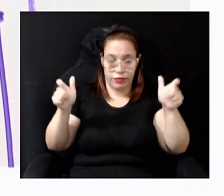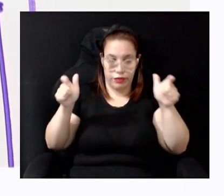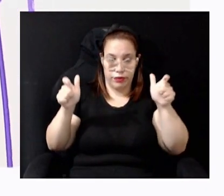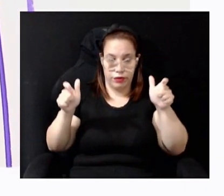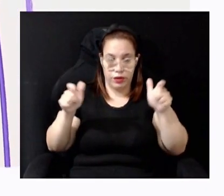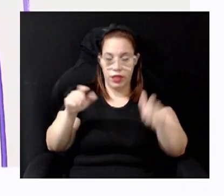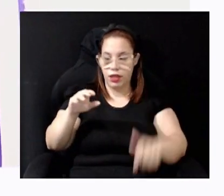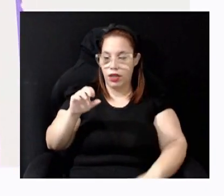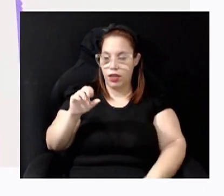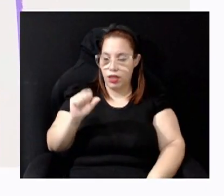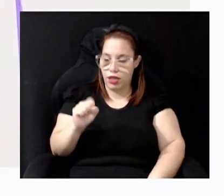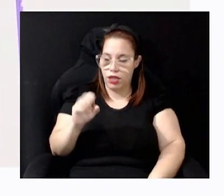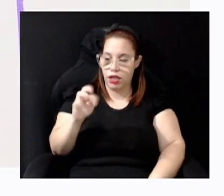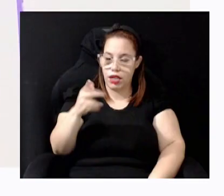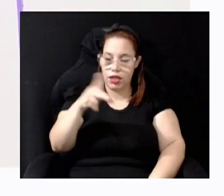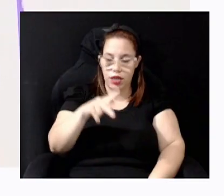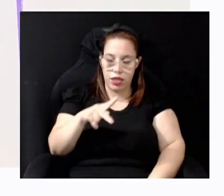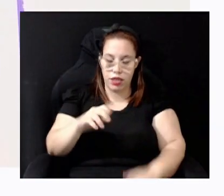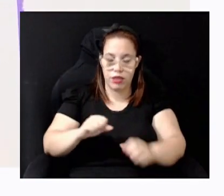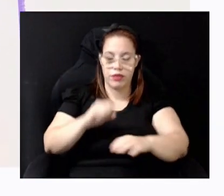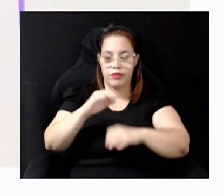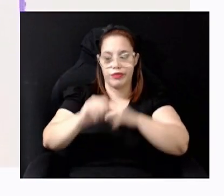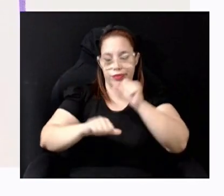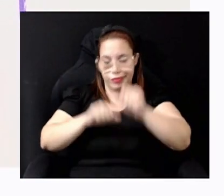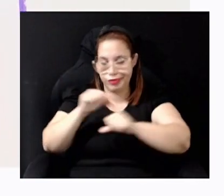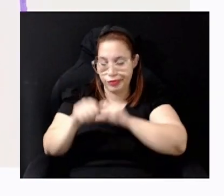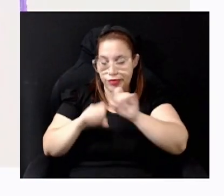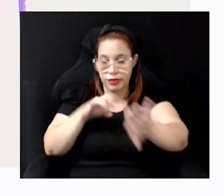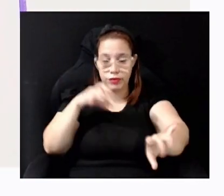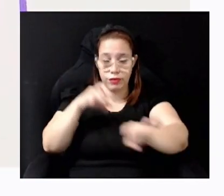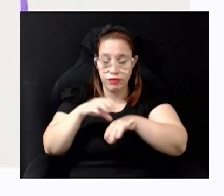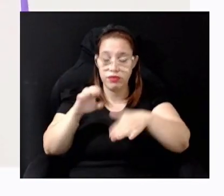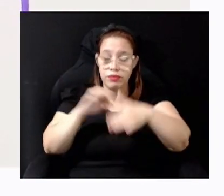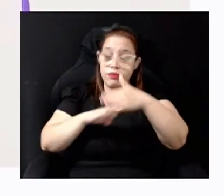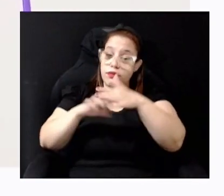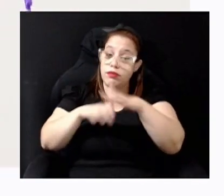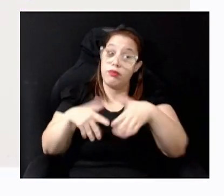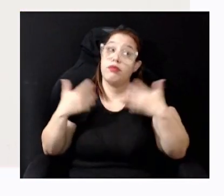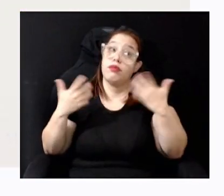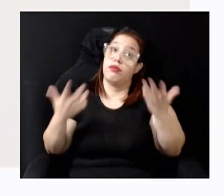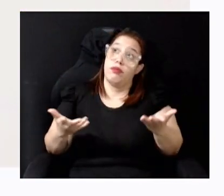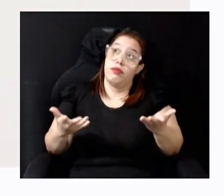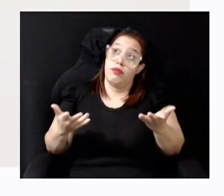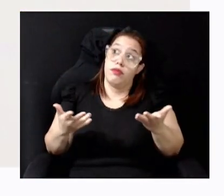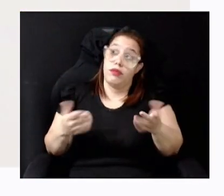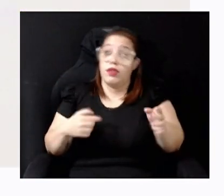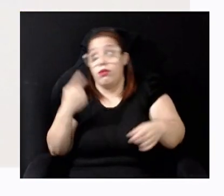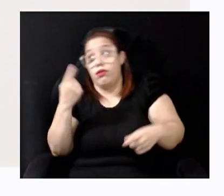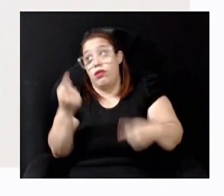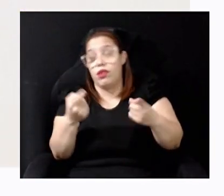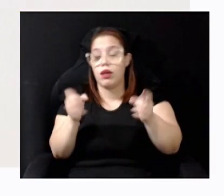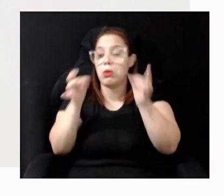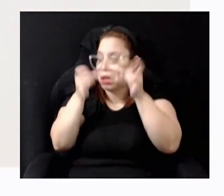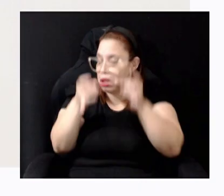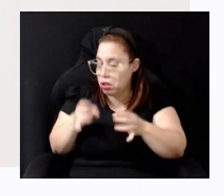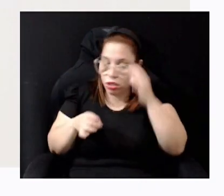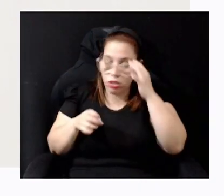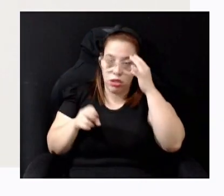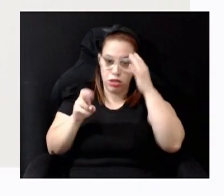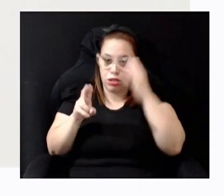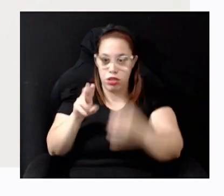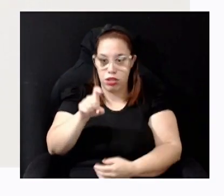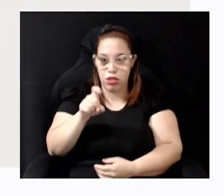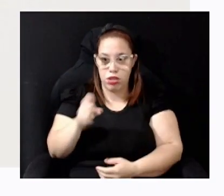a transformação digital de grandes empresas, enfim. Então, essa vertente mais específica de UX design ela é um pouco mais recente e